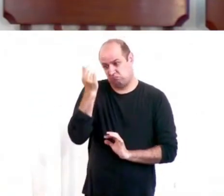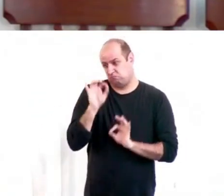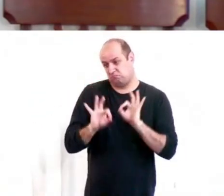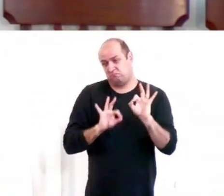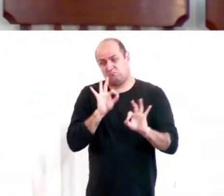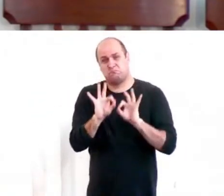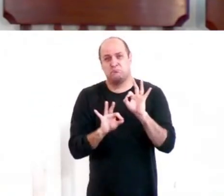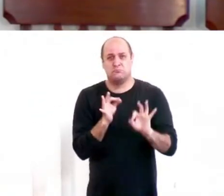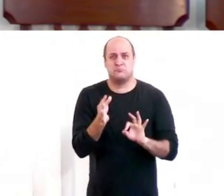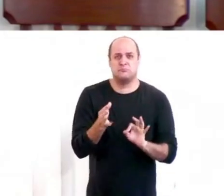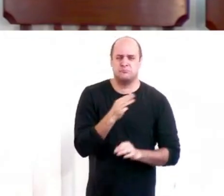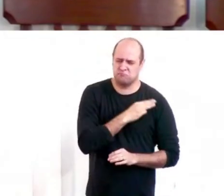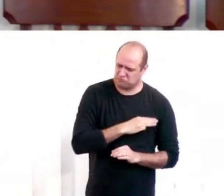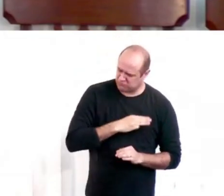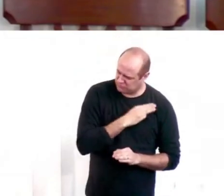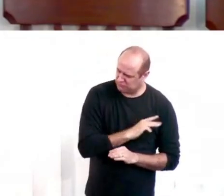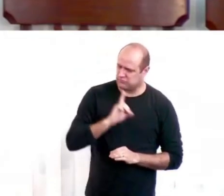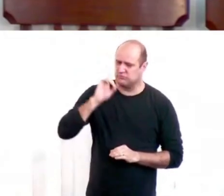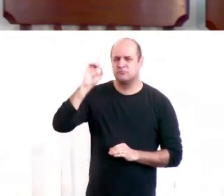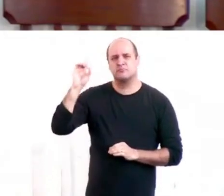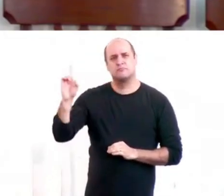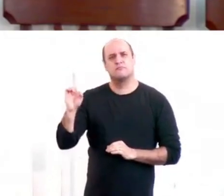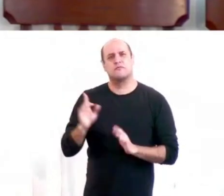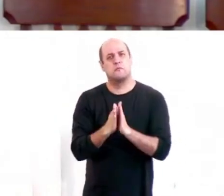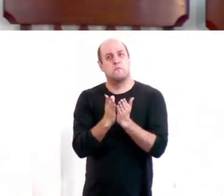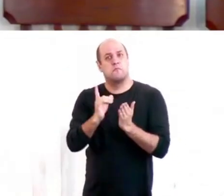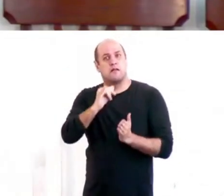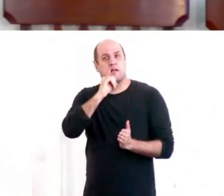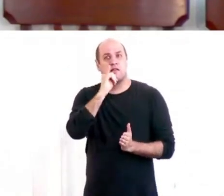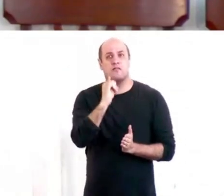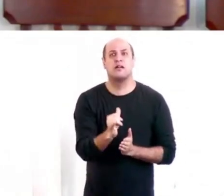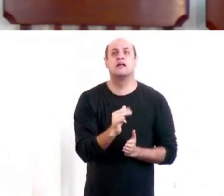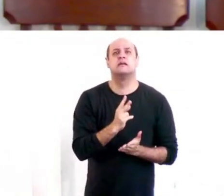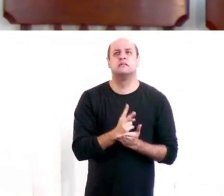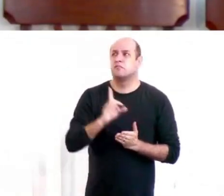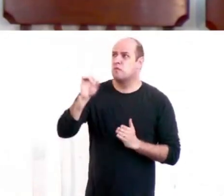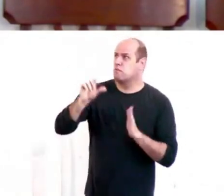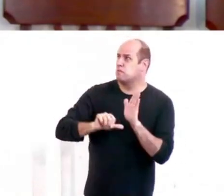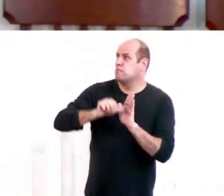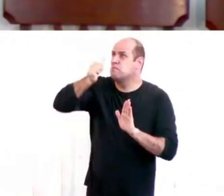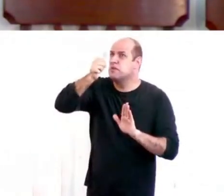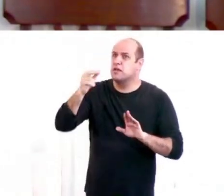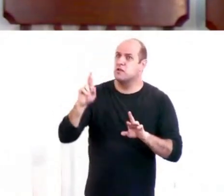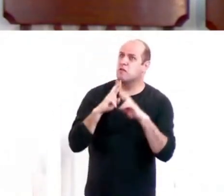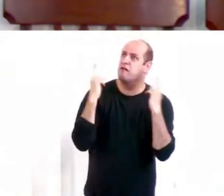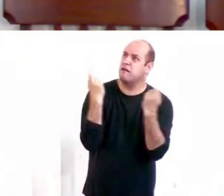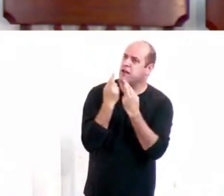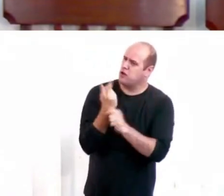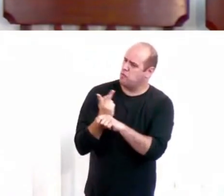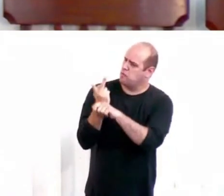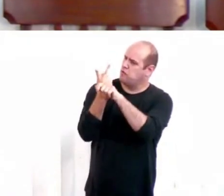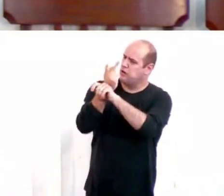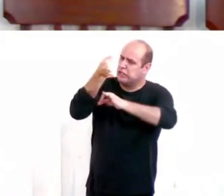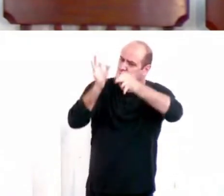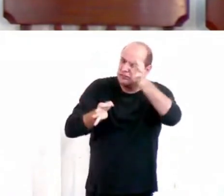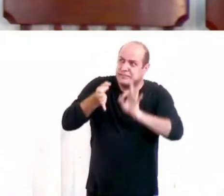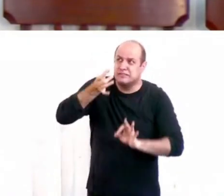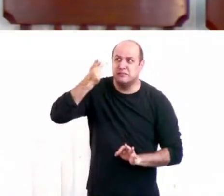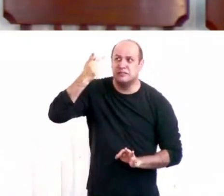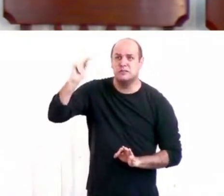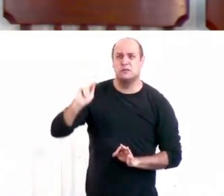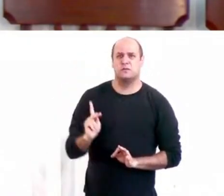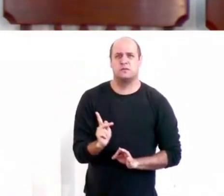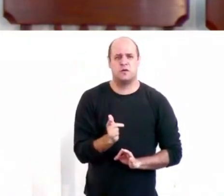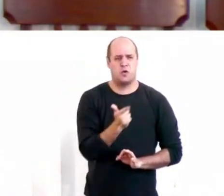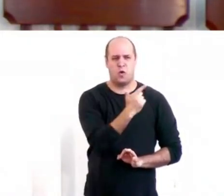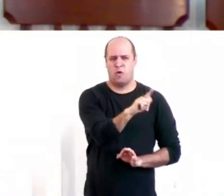têm a missão de Deus, porque a palavra de Deus diz buscar em primeiro lugar o reino de Deus e a sua justiça, e as demais coisas